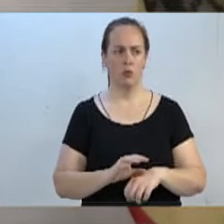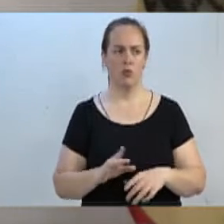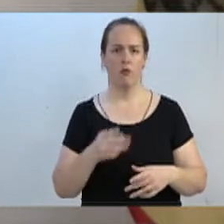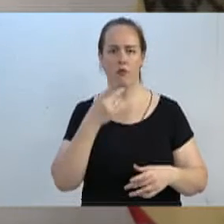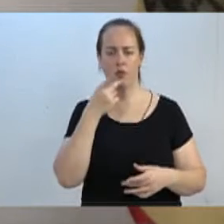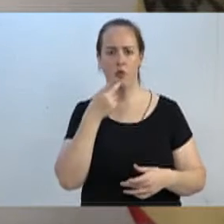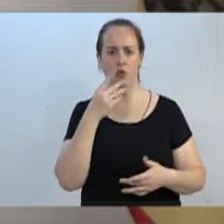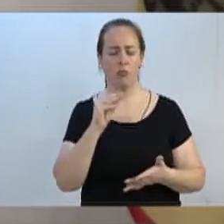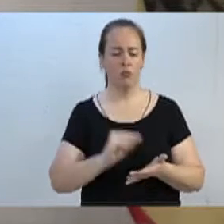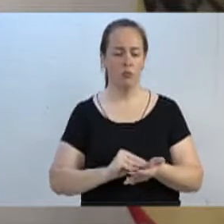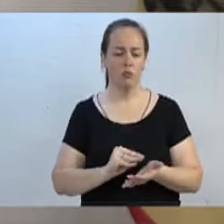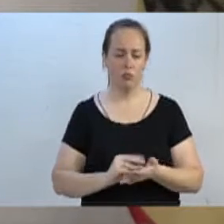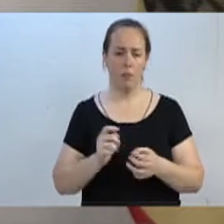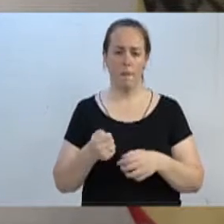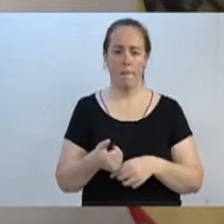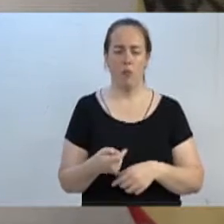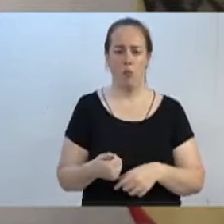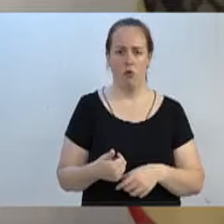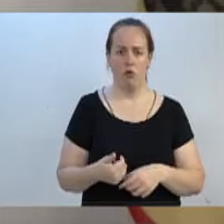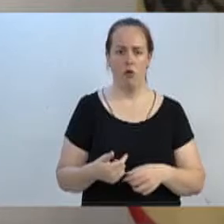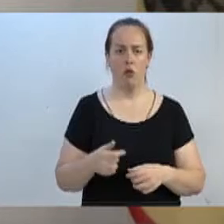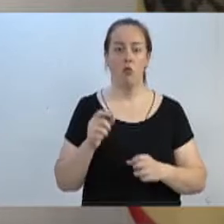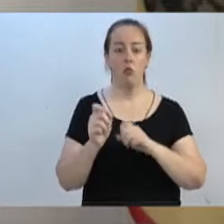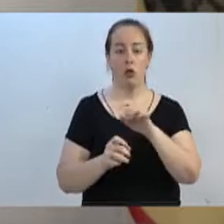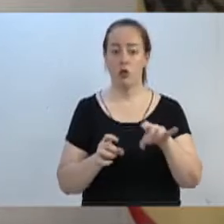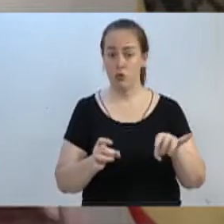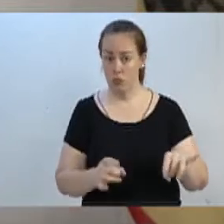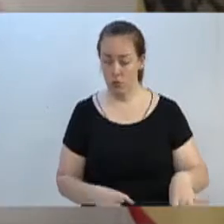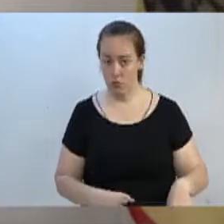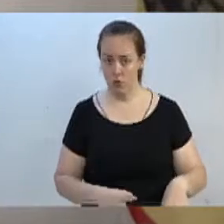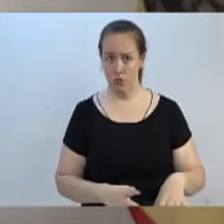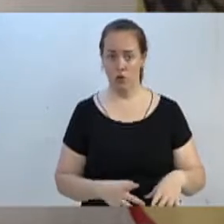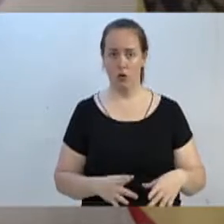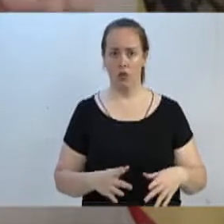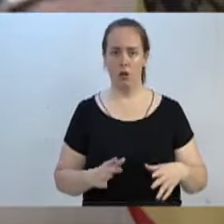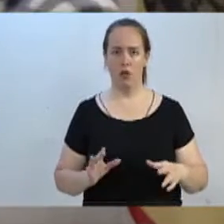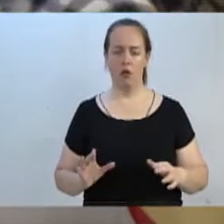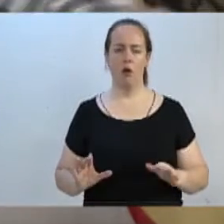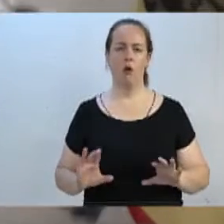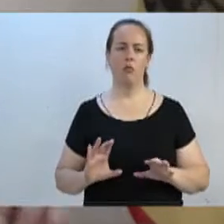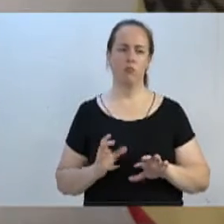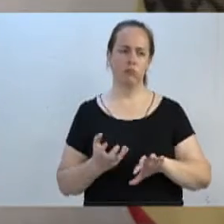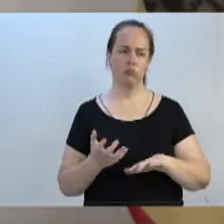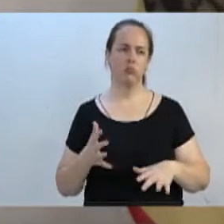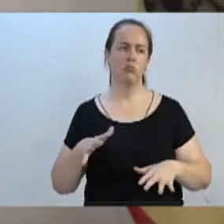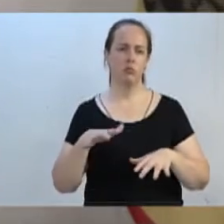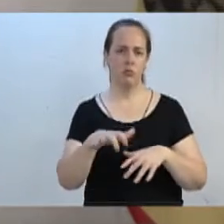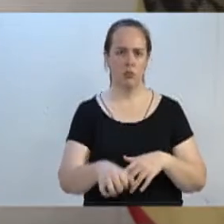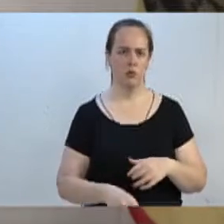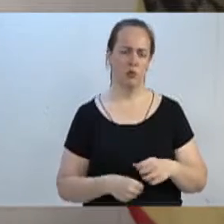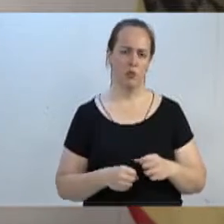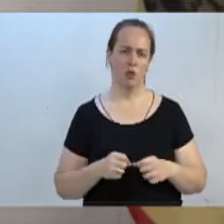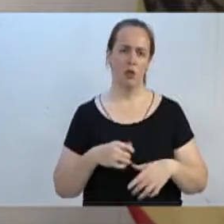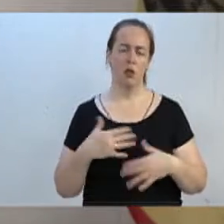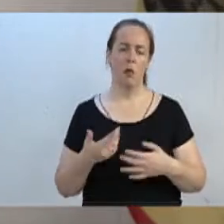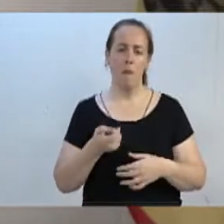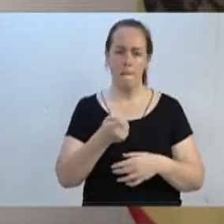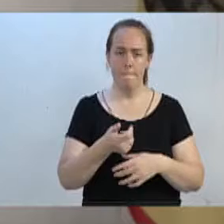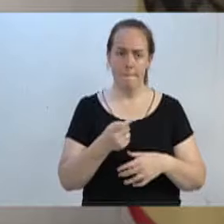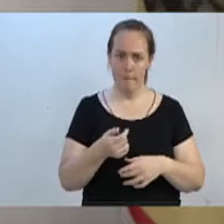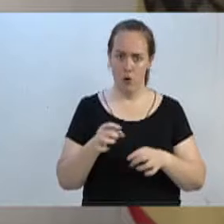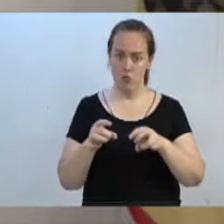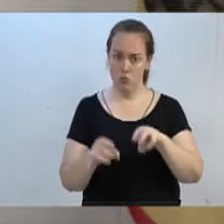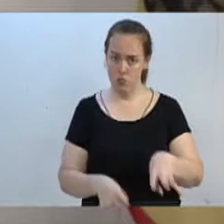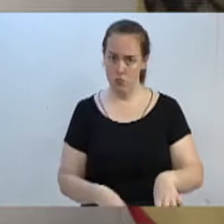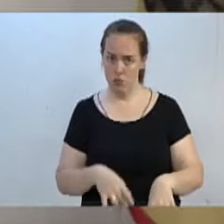pouco que ele deixou sobrar, a Assembleia Legislativa acabou abocanhando mais um pouco. Então, do muito pouco que sobra